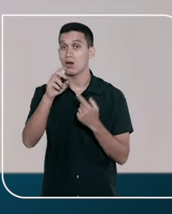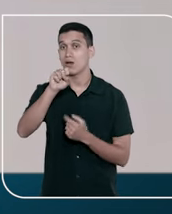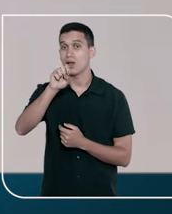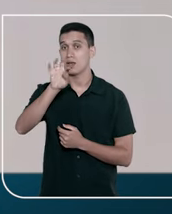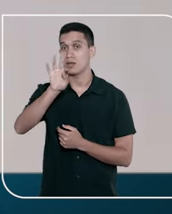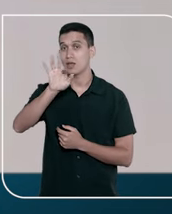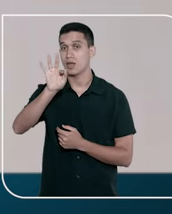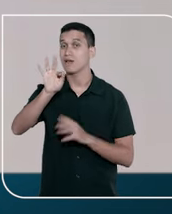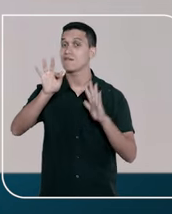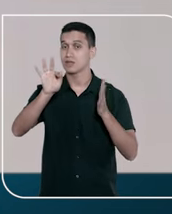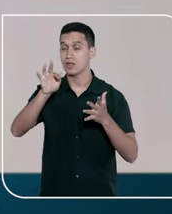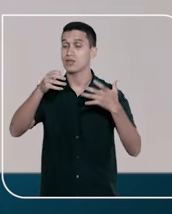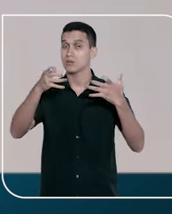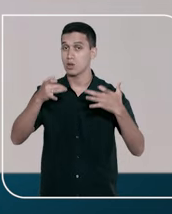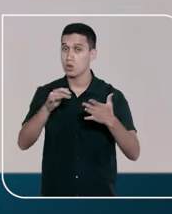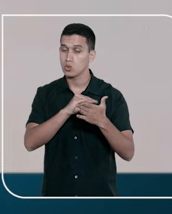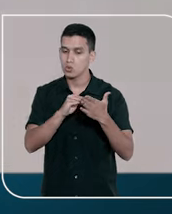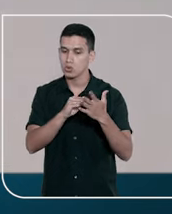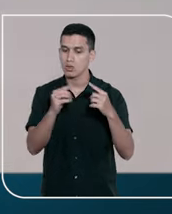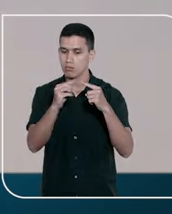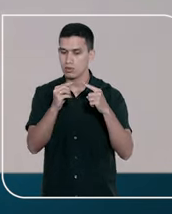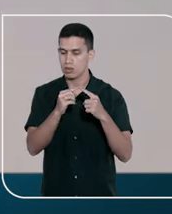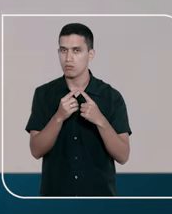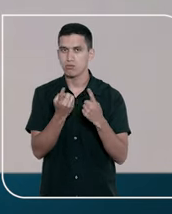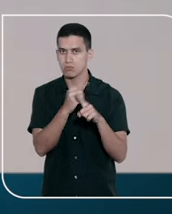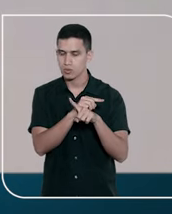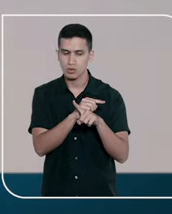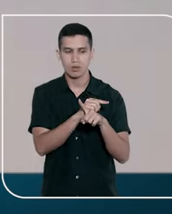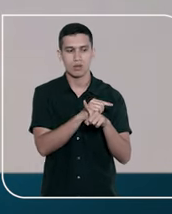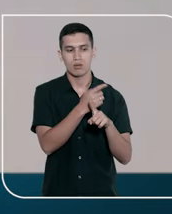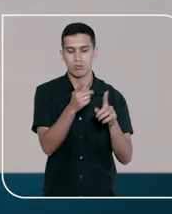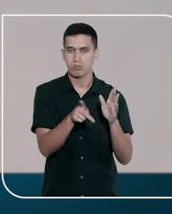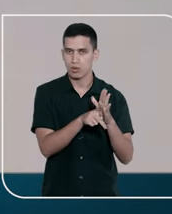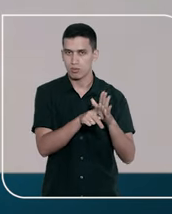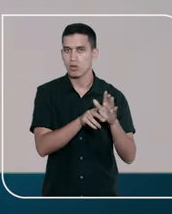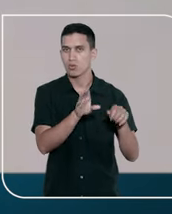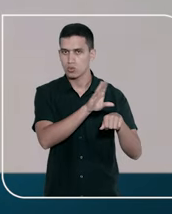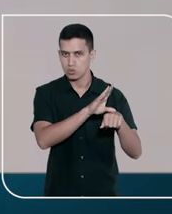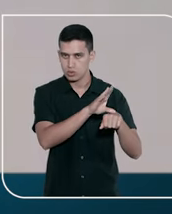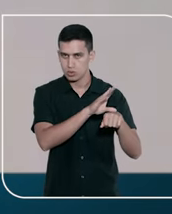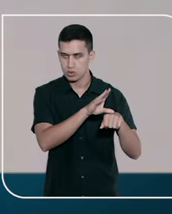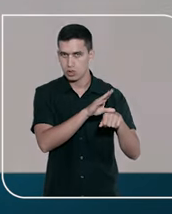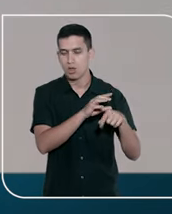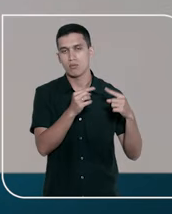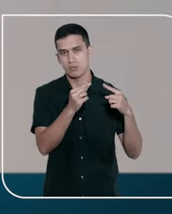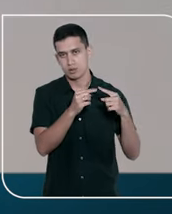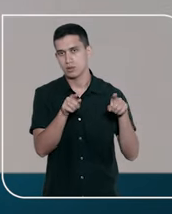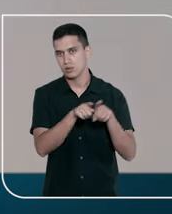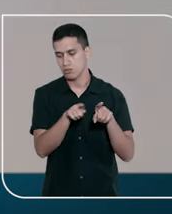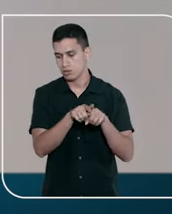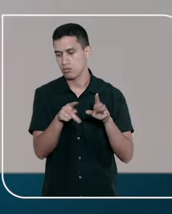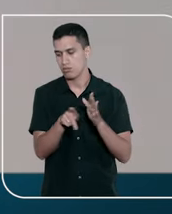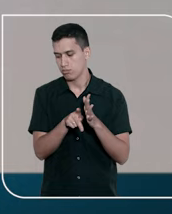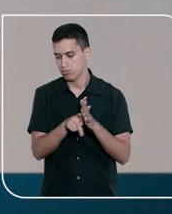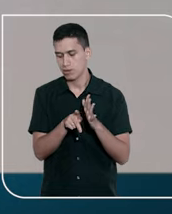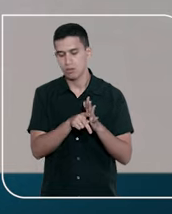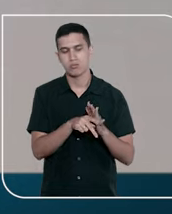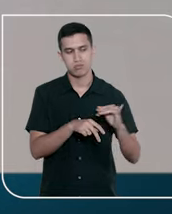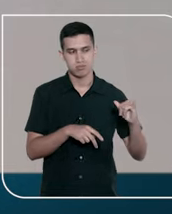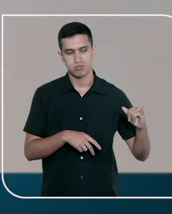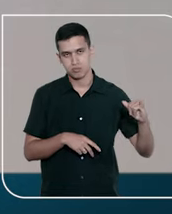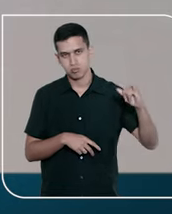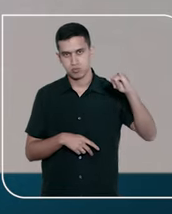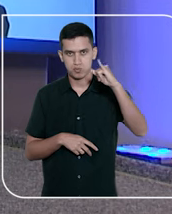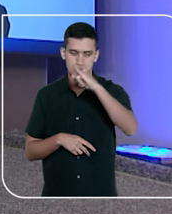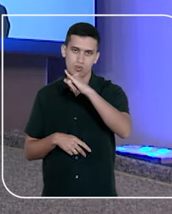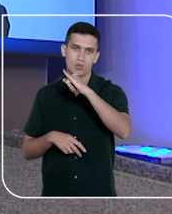Convenção de Montreal se aplica sob pena de violação do artigo 178 da Constituição Federal, é este o prazo que se aplica no transporte internacional, né? 2 anos a contar